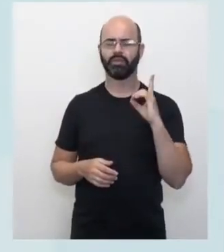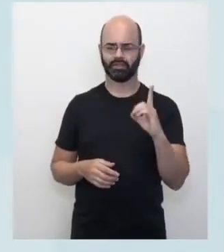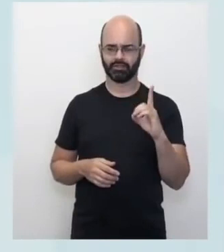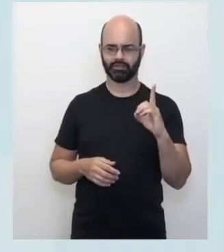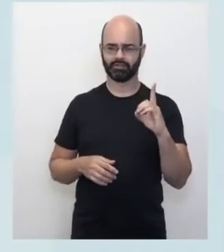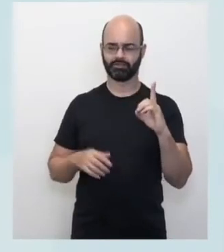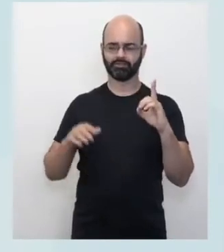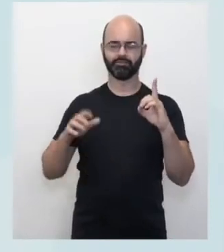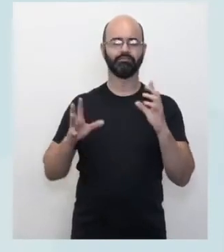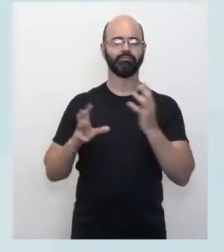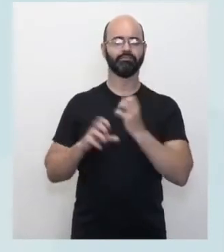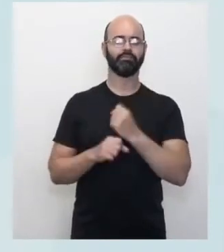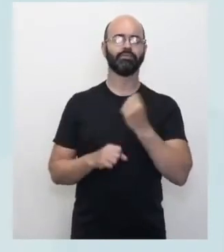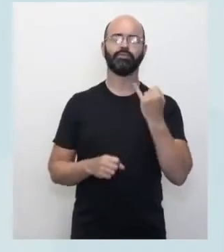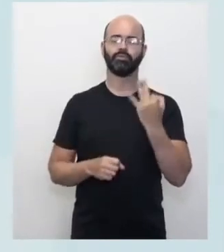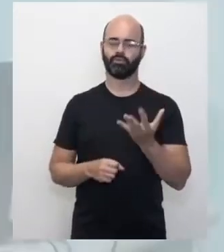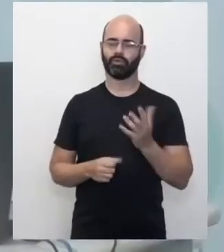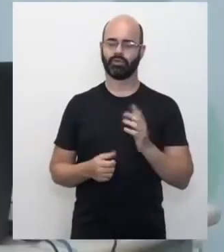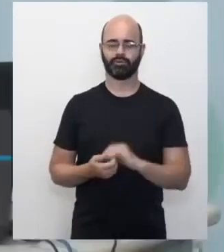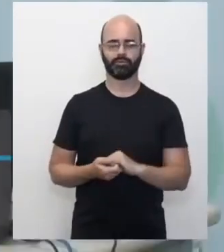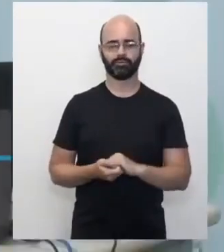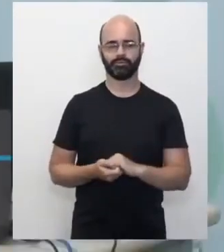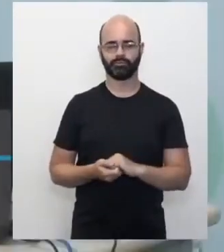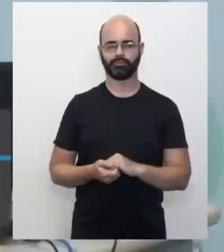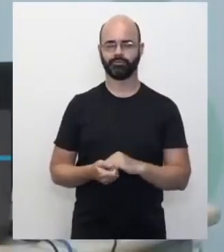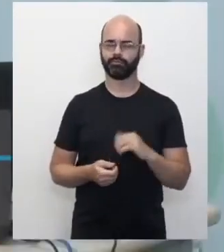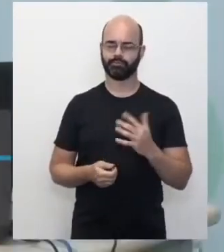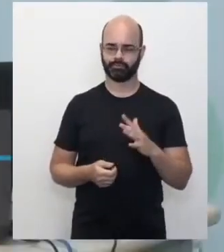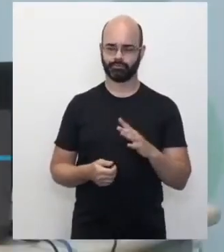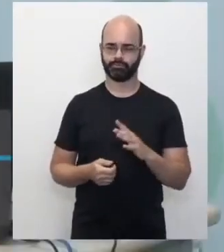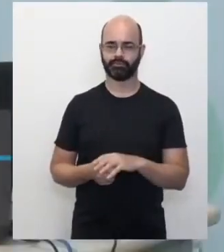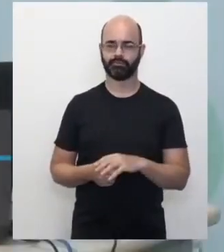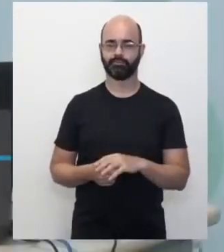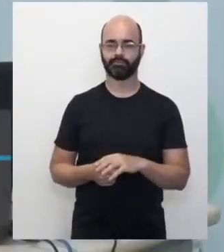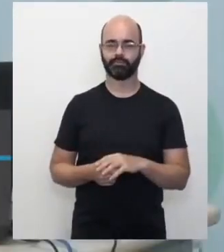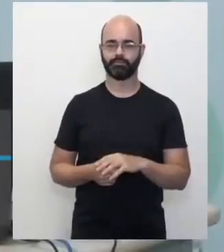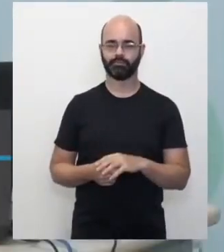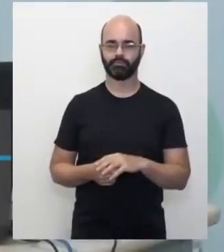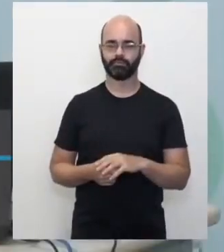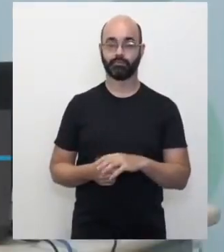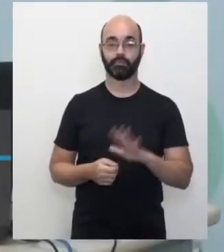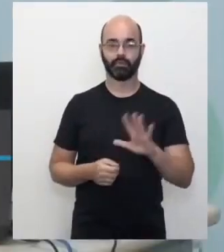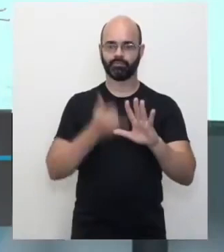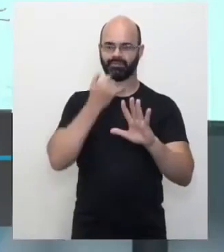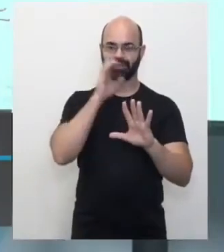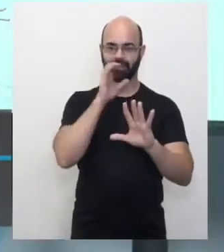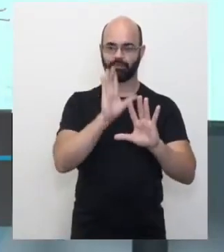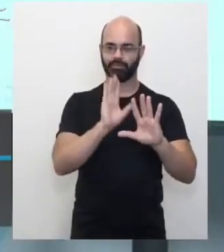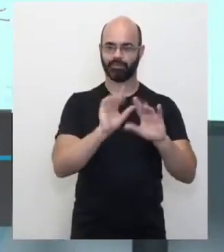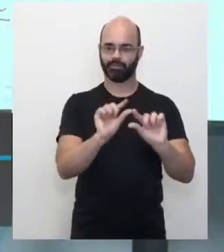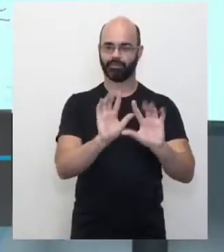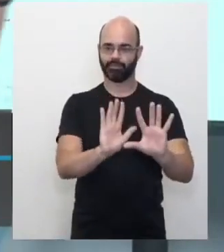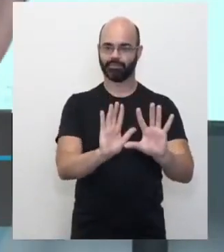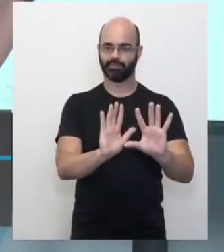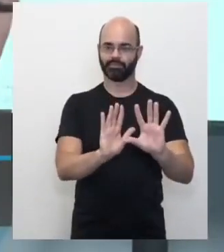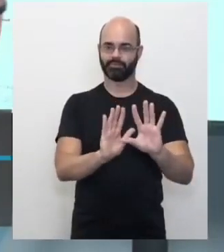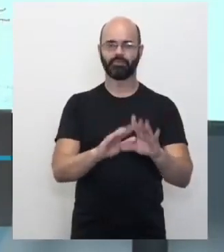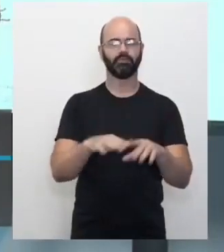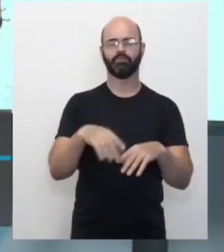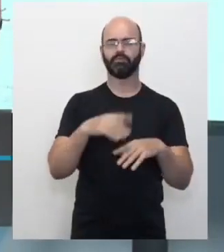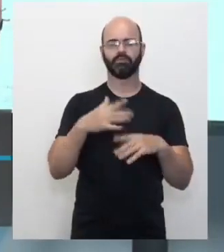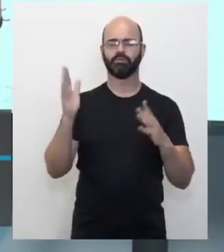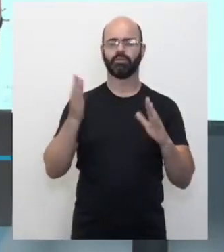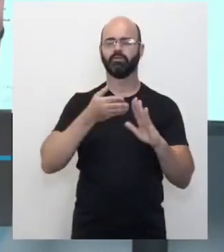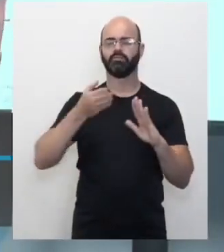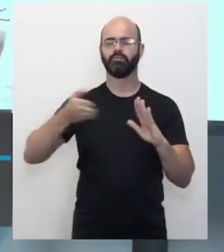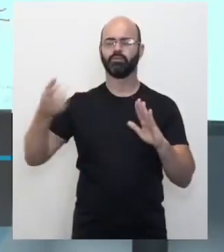resultado dessa divisão. Aproximadamente, tá. 226... Ó, antes de você falar aproximadamente, vamos fazer assim, me dá todas as casas que